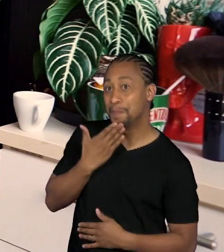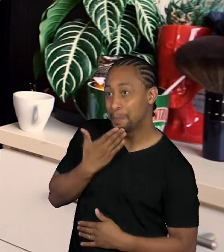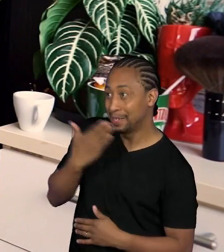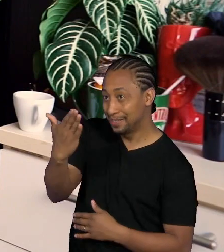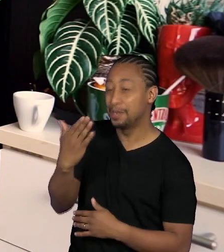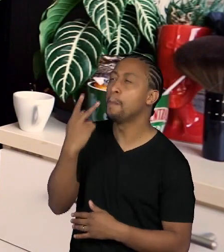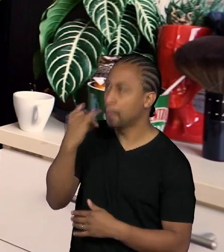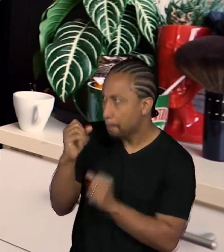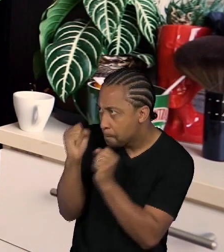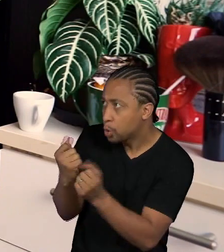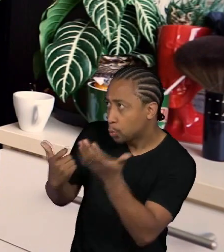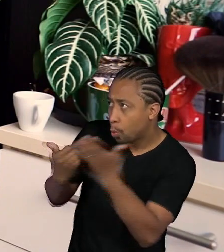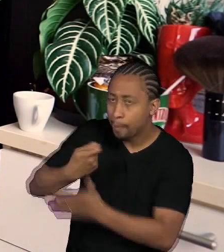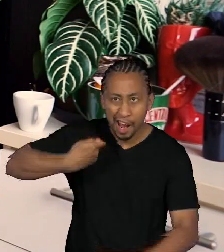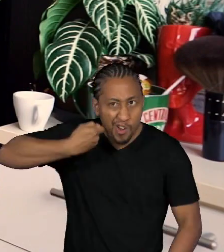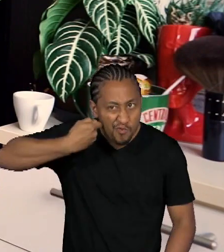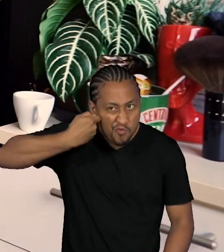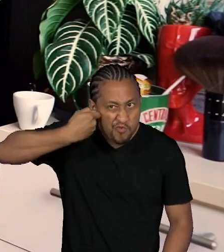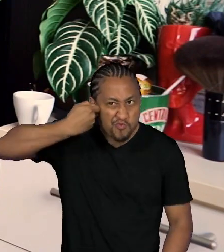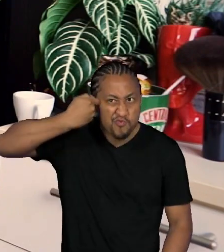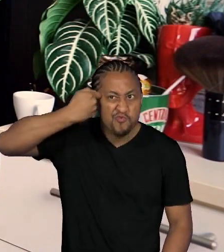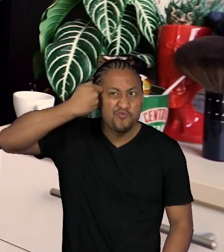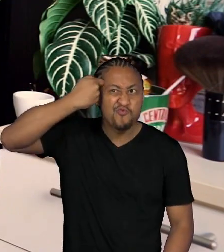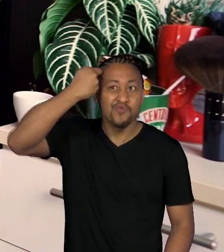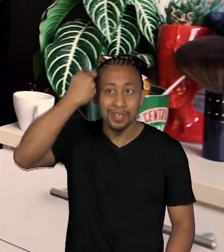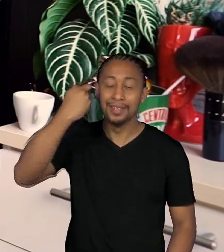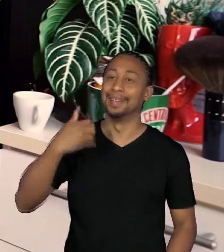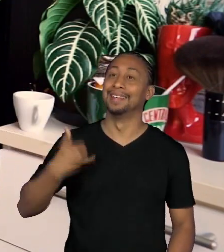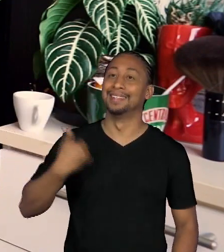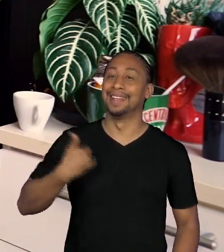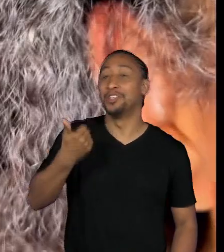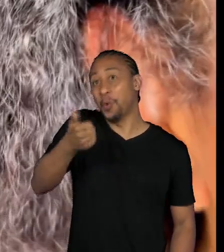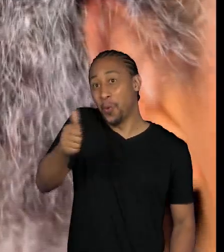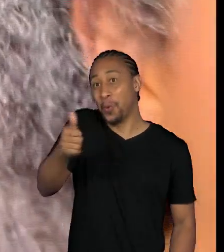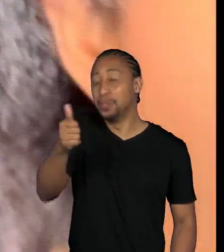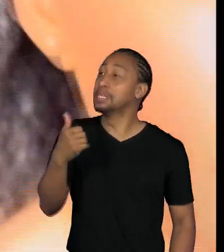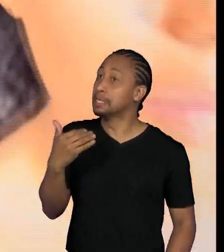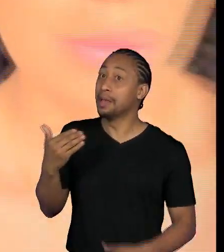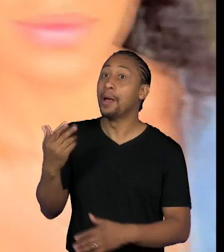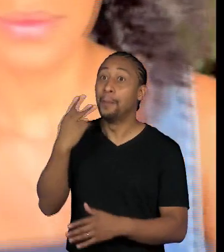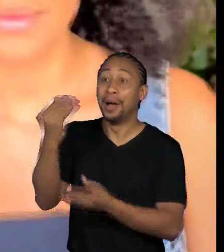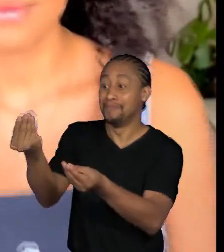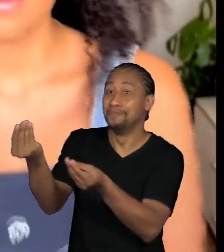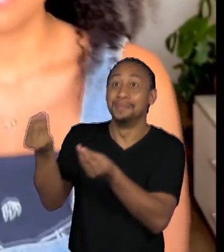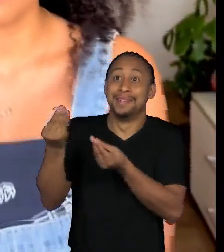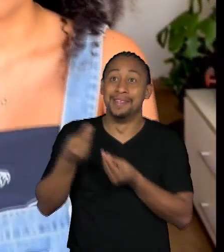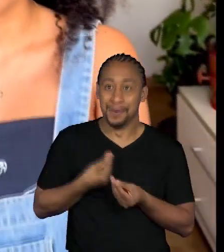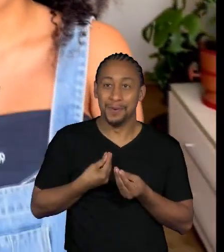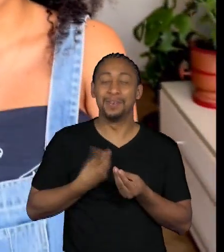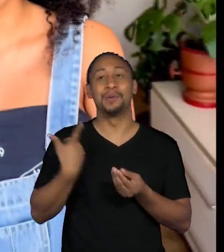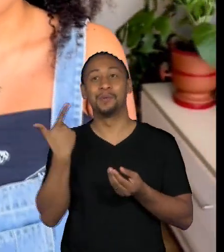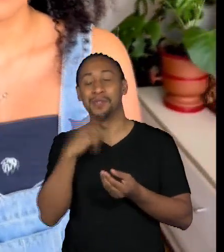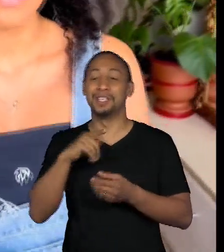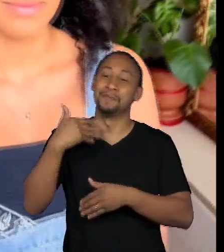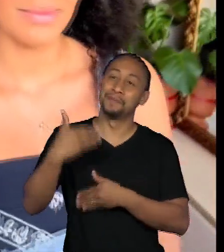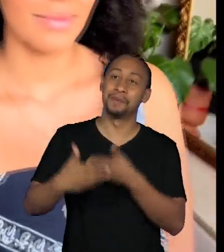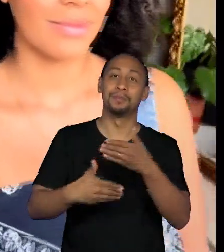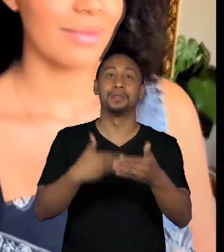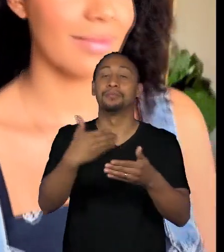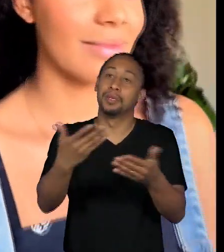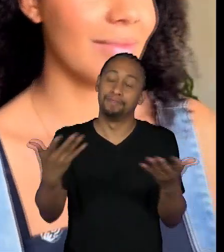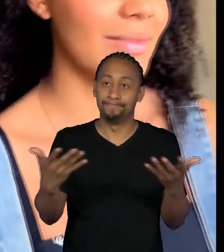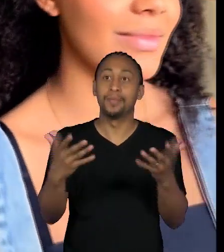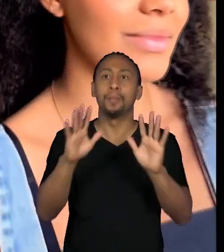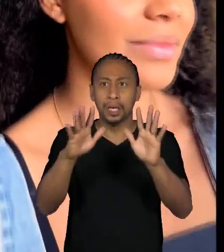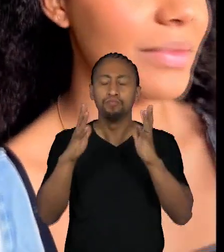pro meu pai quando eu fiz aniversário de 11 anos. E ele incrivelmente foi lá e me deu. A natureza nos impôs, no cabelo afro,